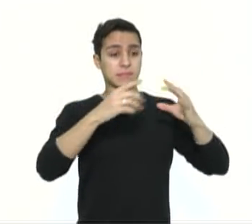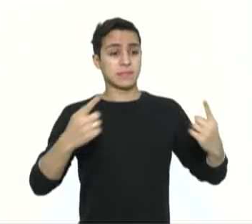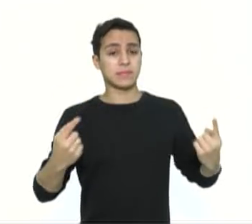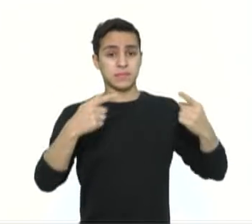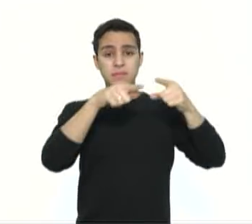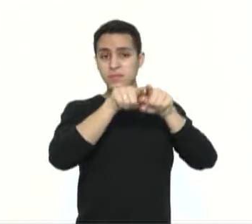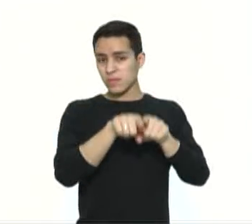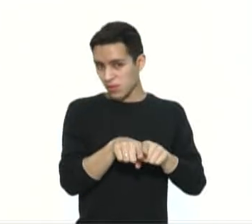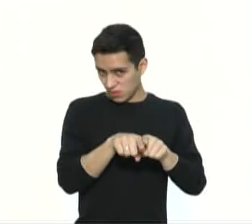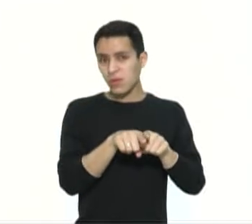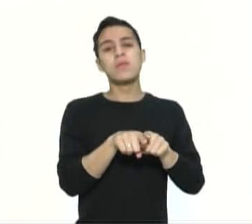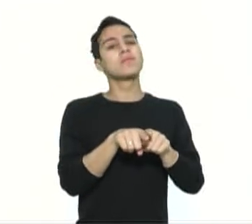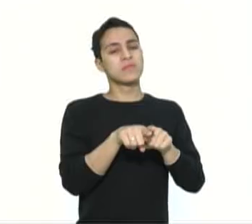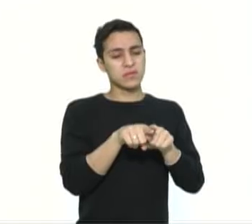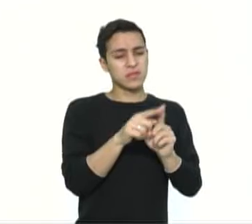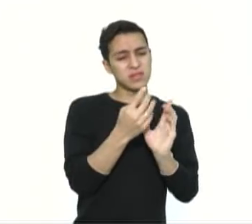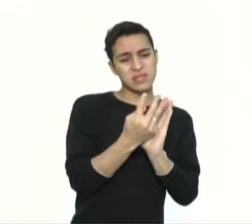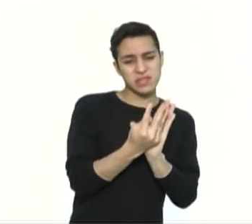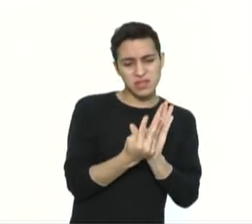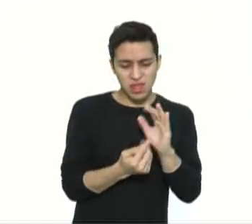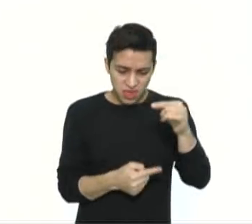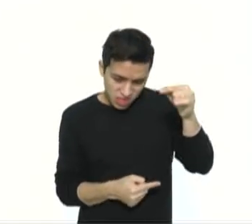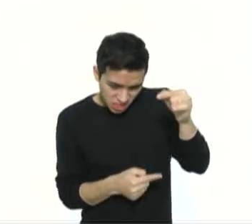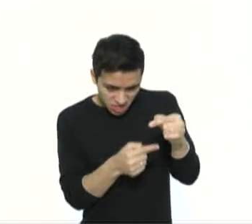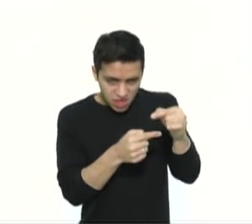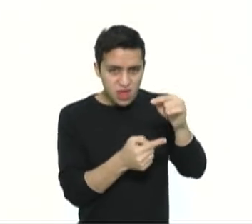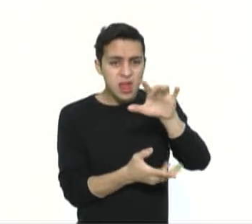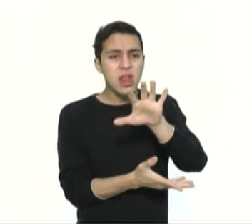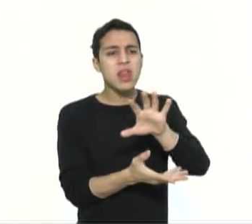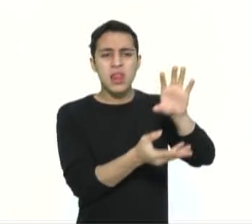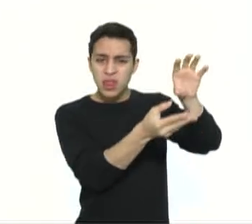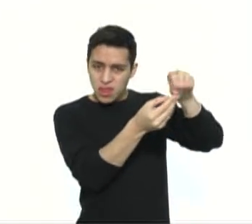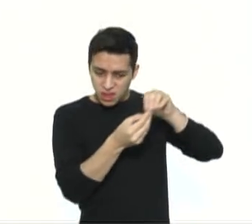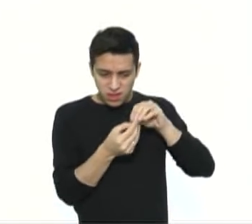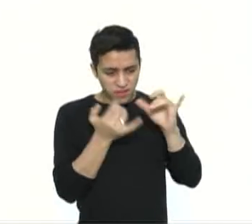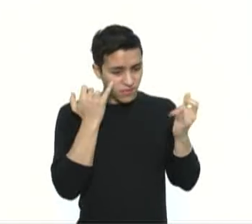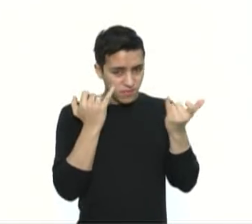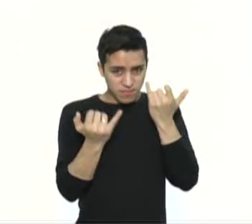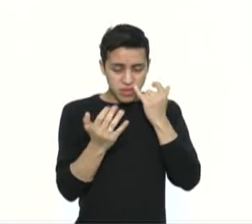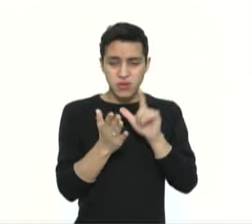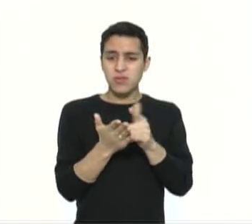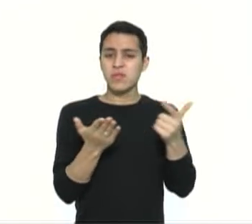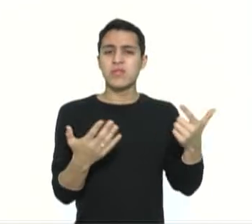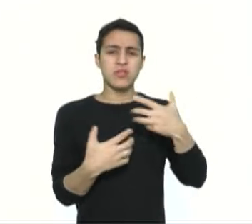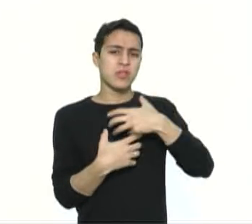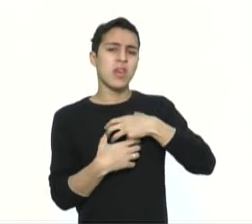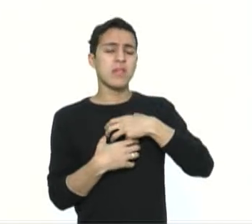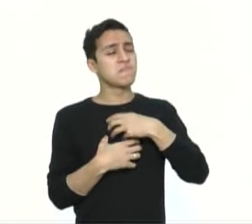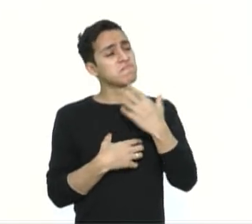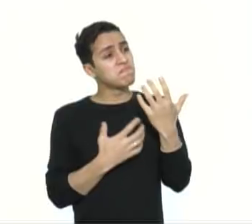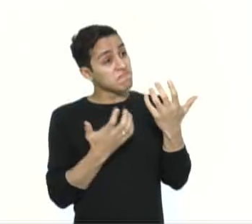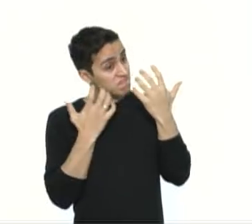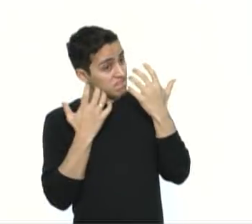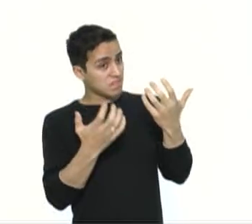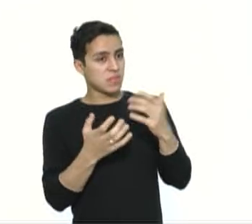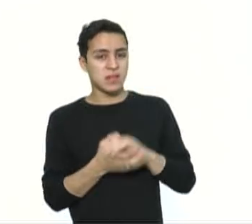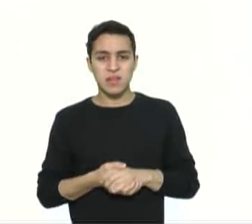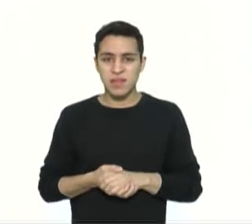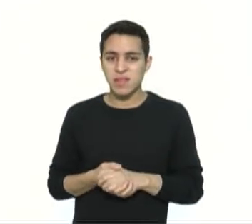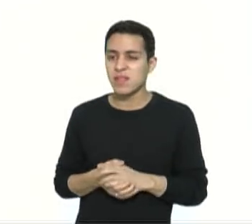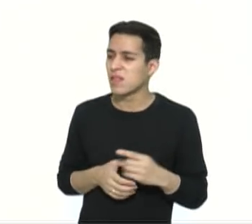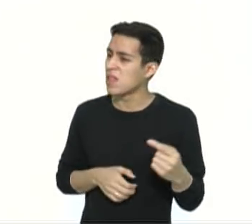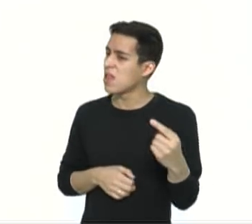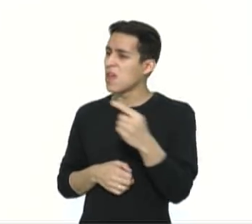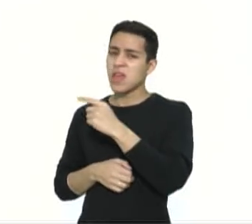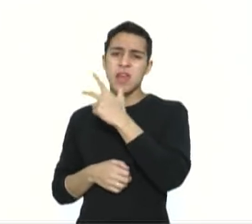unido, a textos curtos para apresentar informações jornalísticas de forma sucinta e atraente. Eu achei